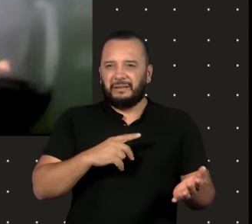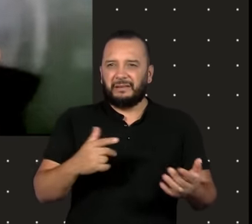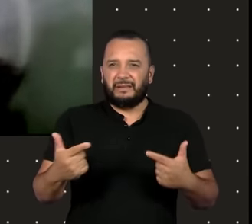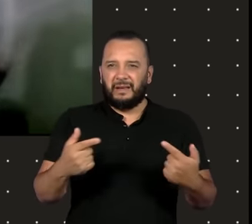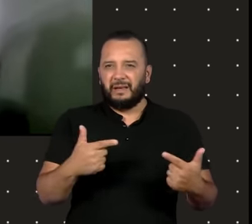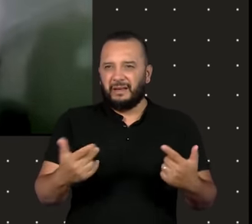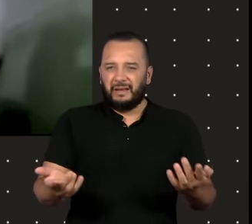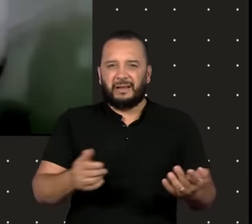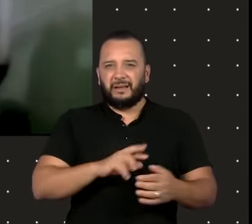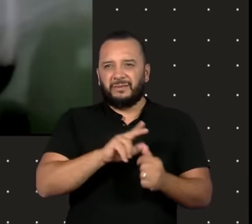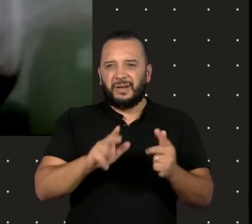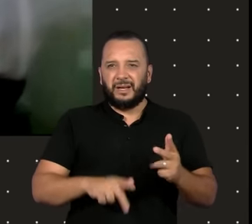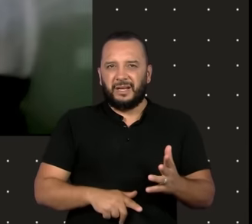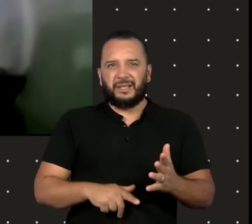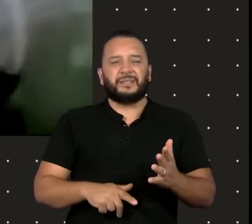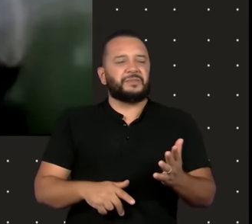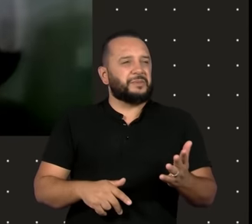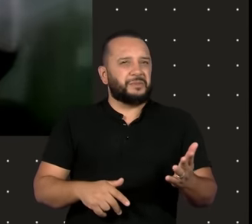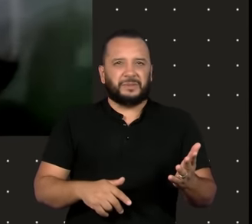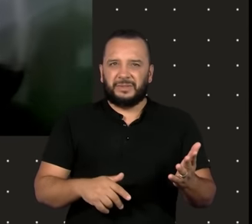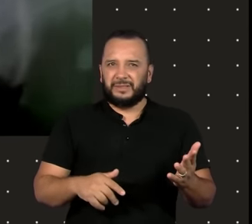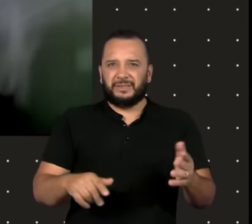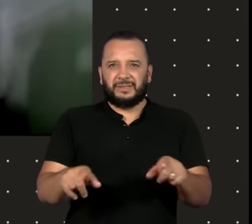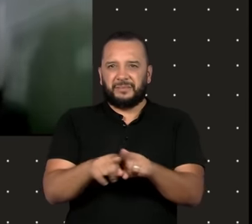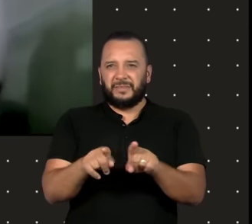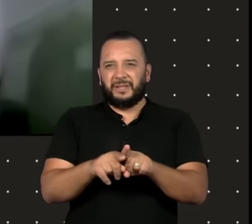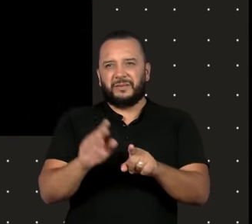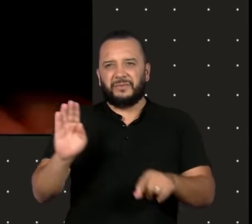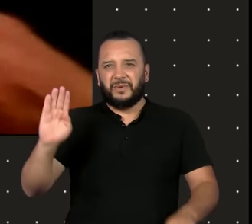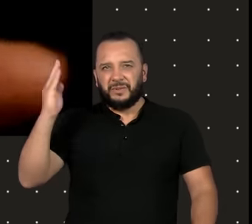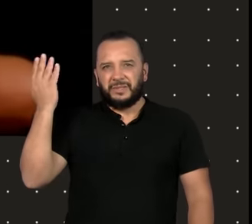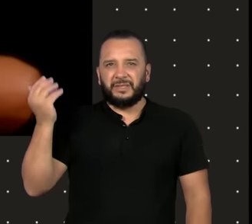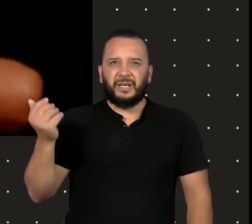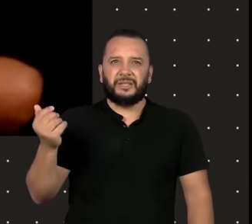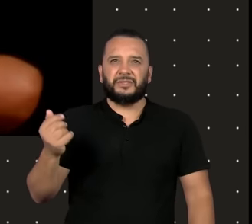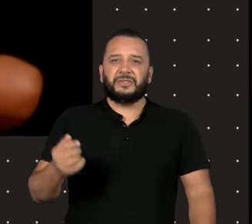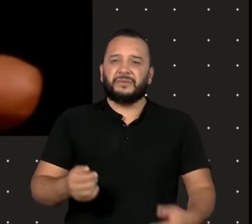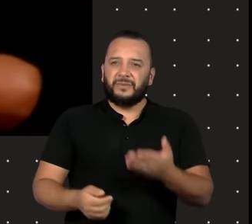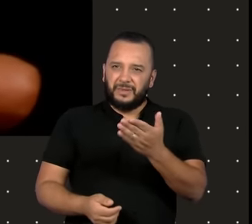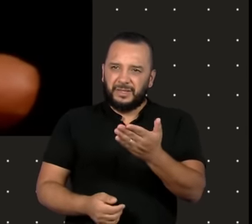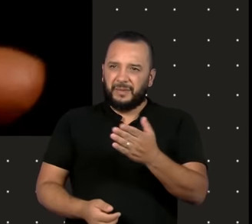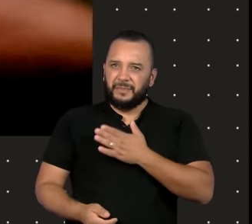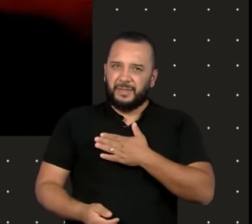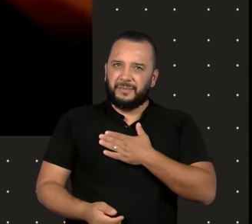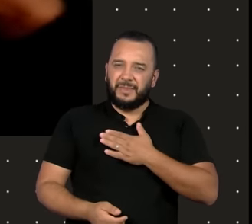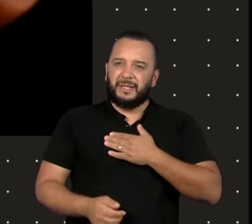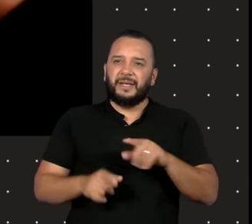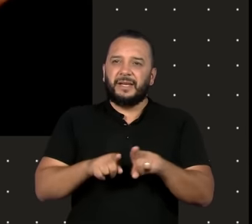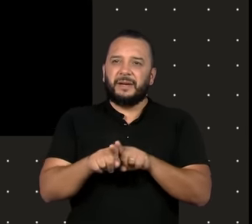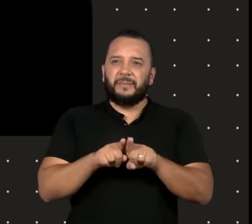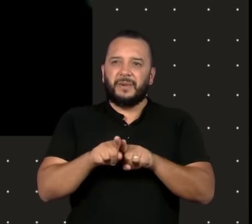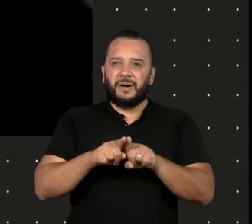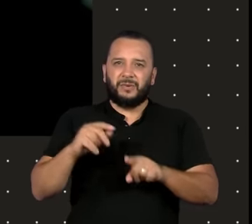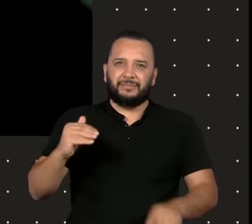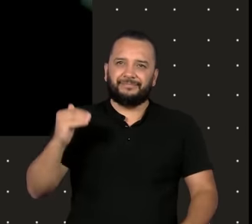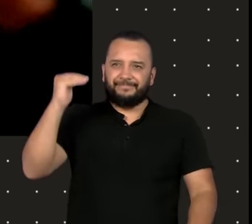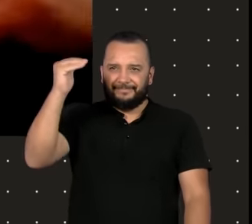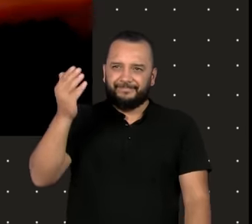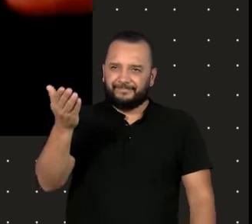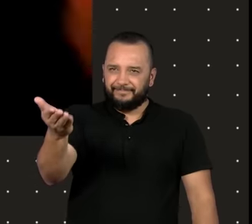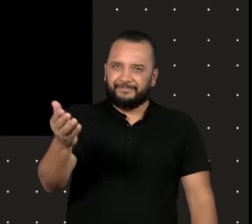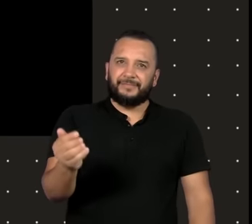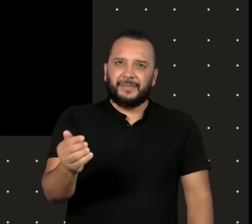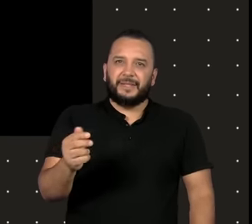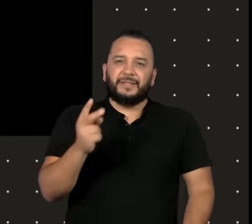neste momento, essas guerras, essa hipocrisia, porque você para mim é como se fosse um irmão mais velho, né?